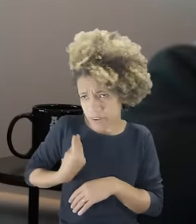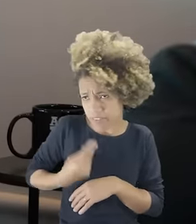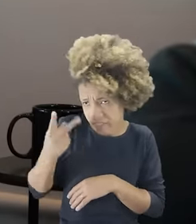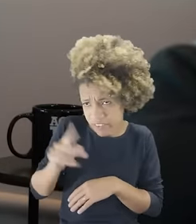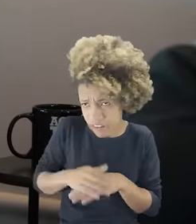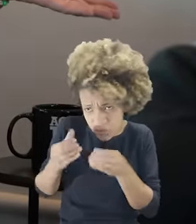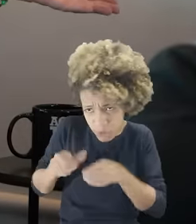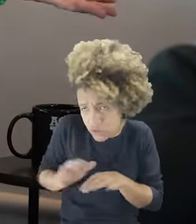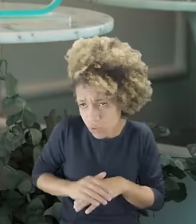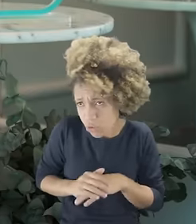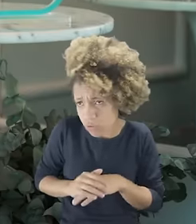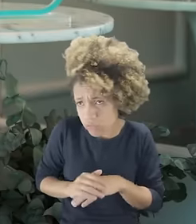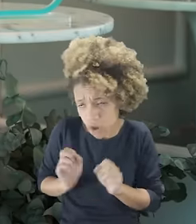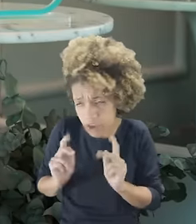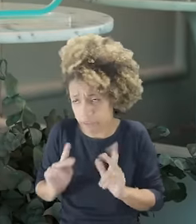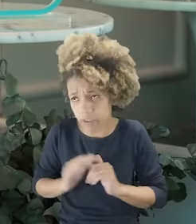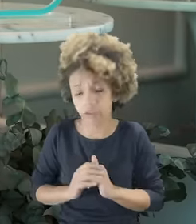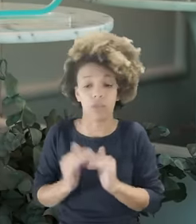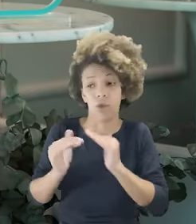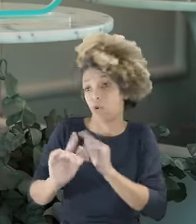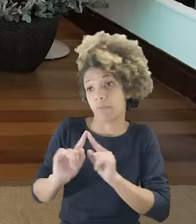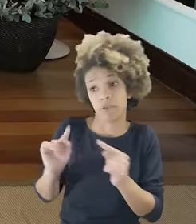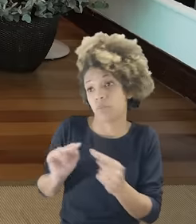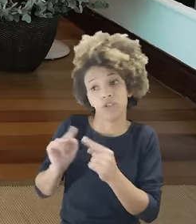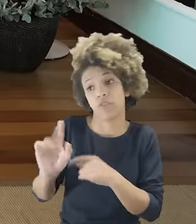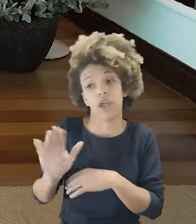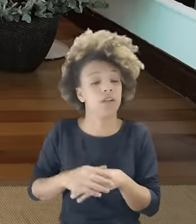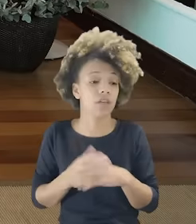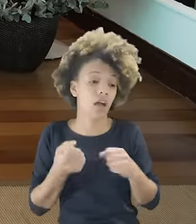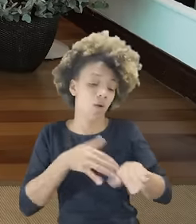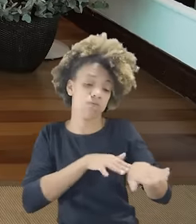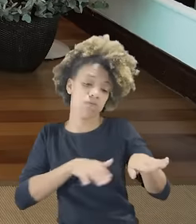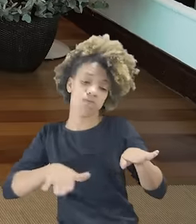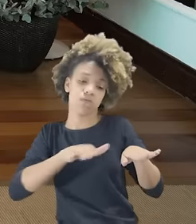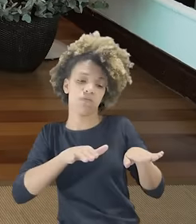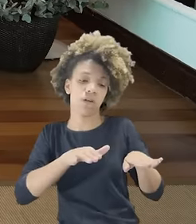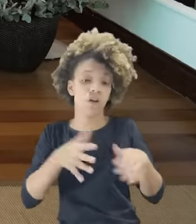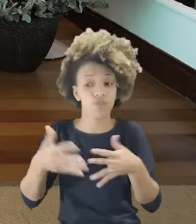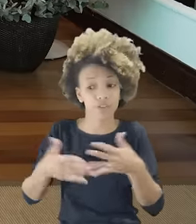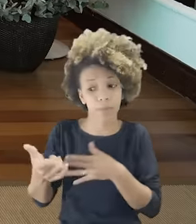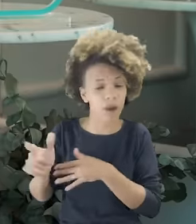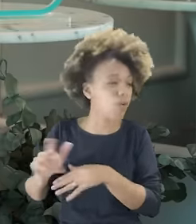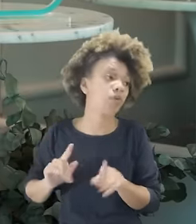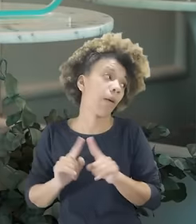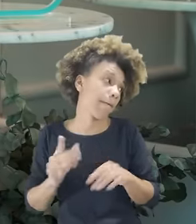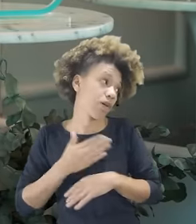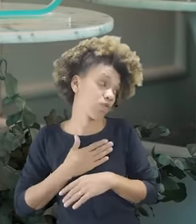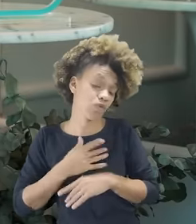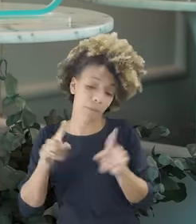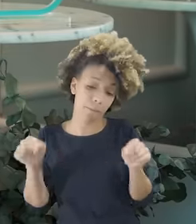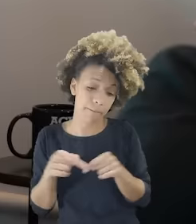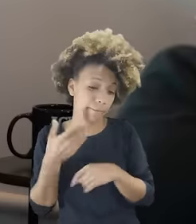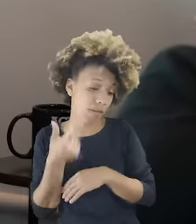a vida dela tipo assim não foi para isso que ela e tipo assim Estacionei o carro um pouquinho fora da faixa vou atrapalhar o do lado mas